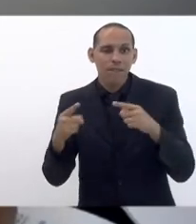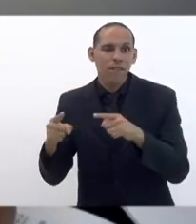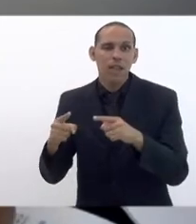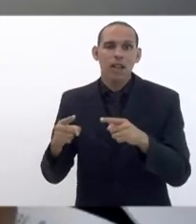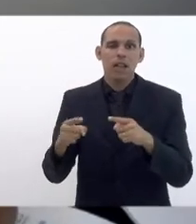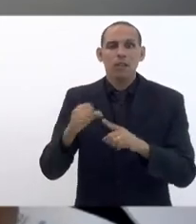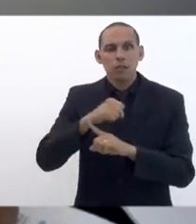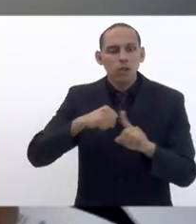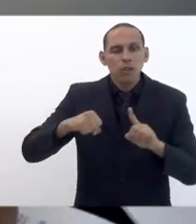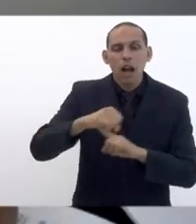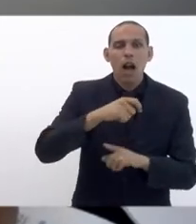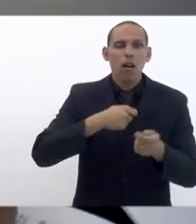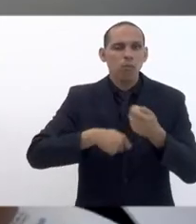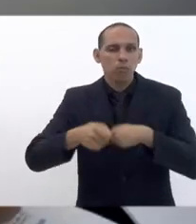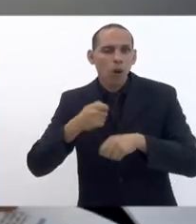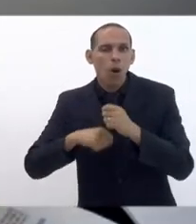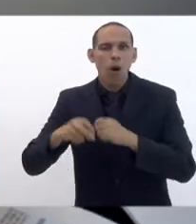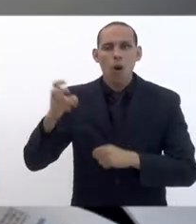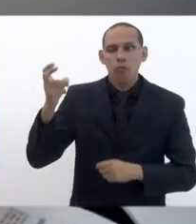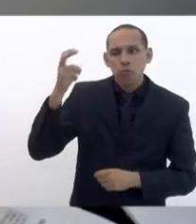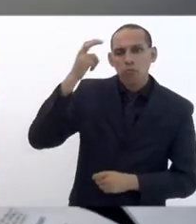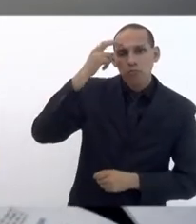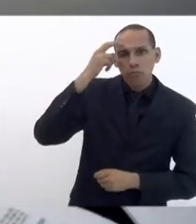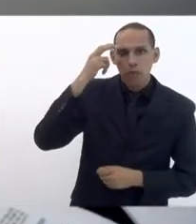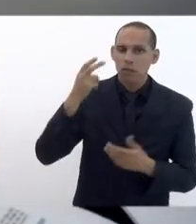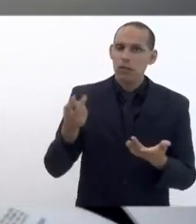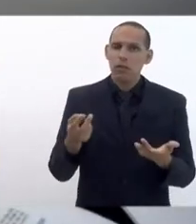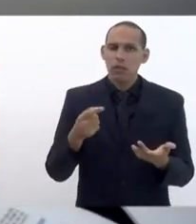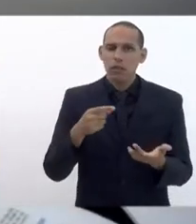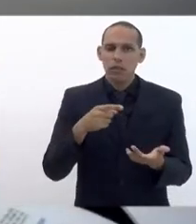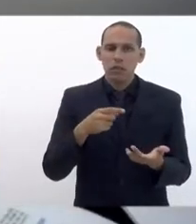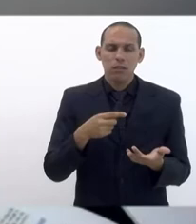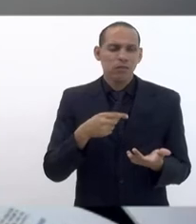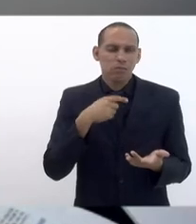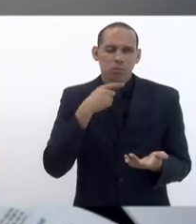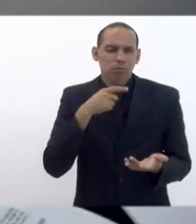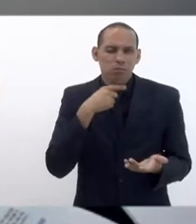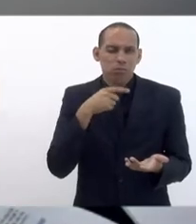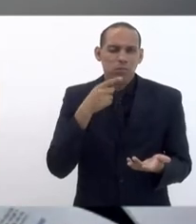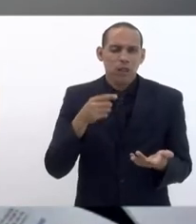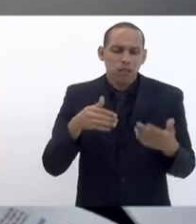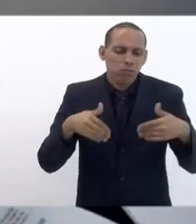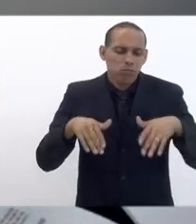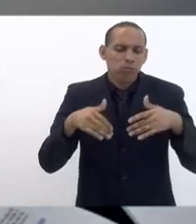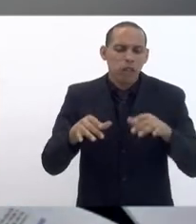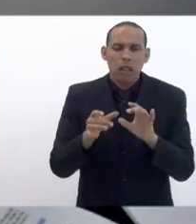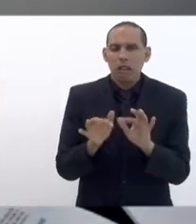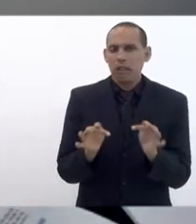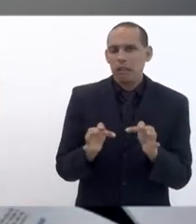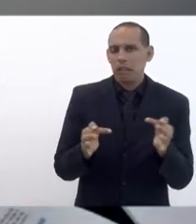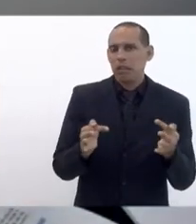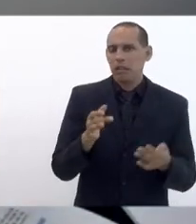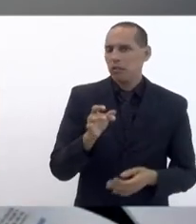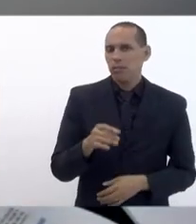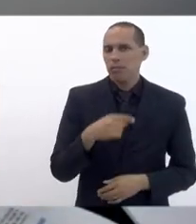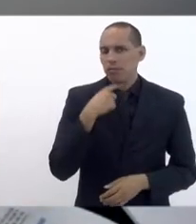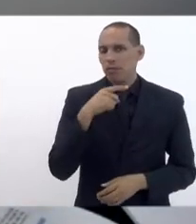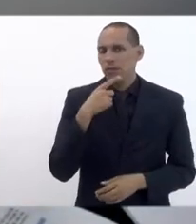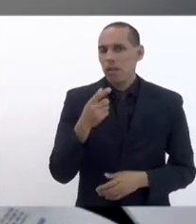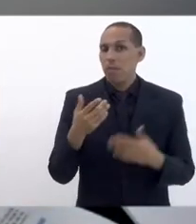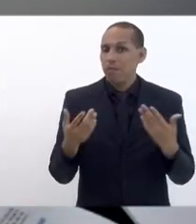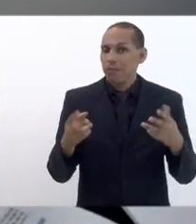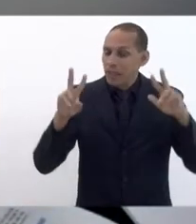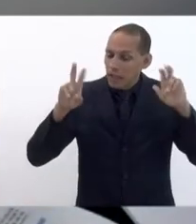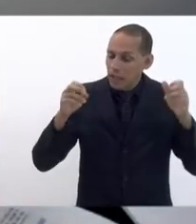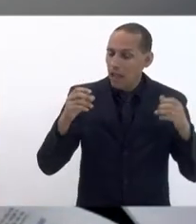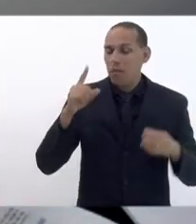cultural, econômica. Então, acho que não dá para passar assim com leveza, porque é um tema complexo. Então, o que eu recomendo é